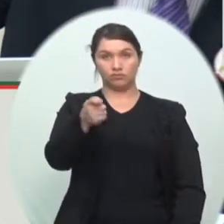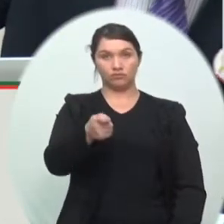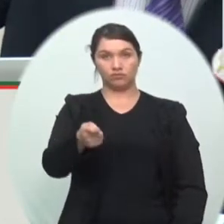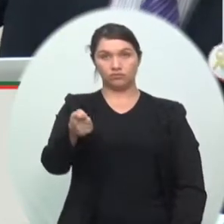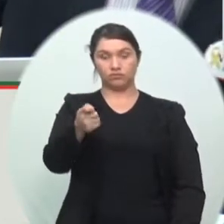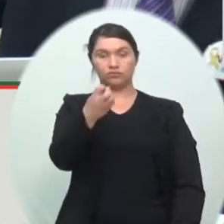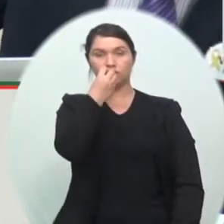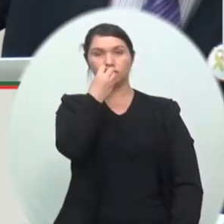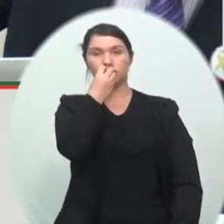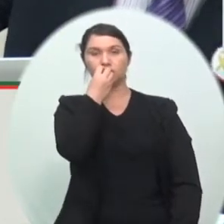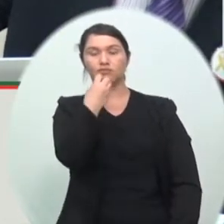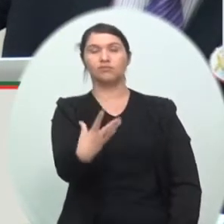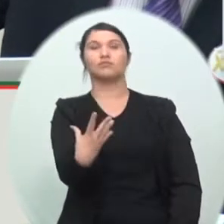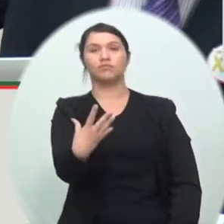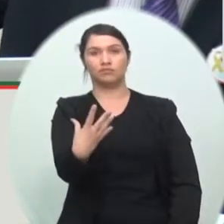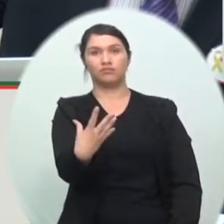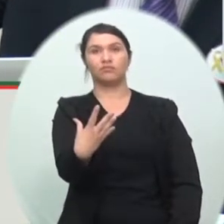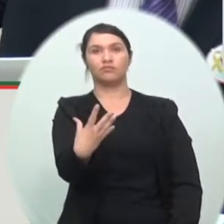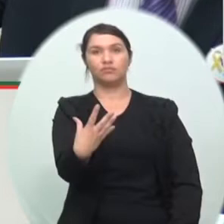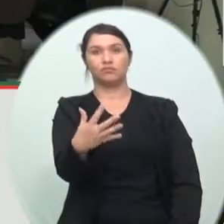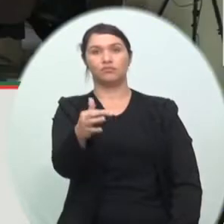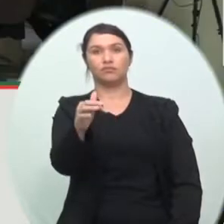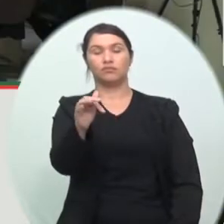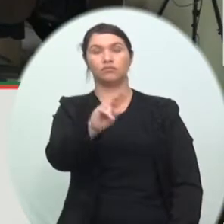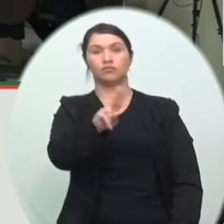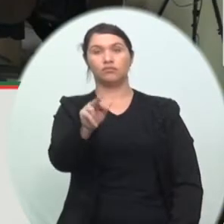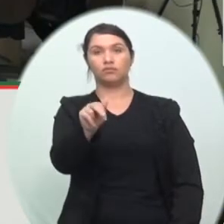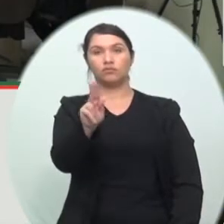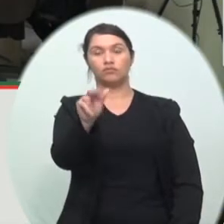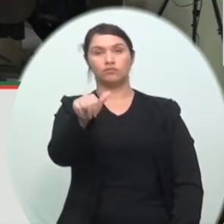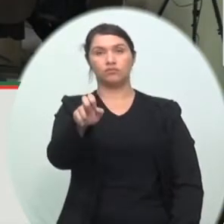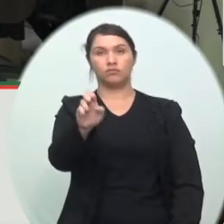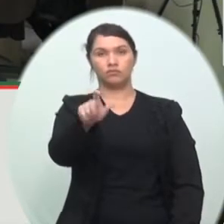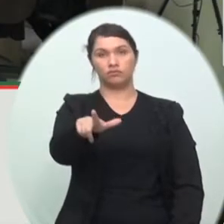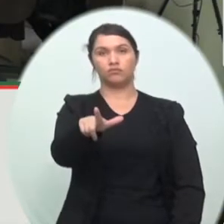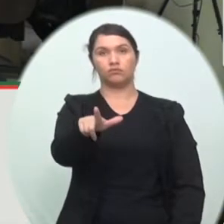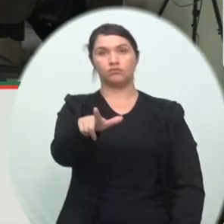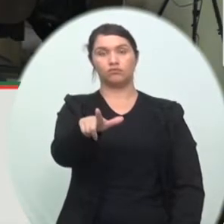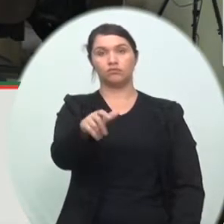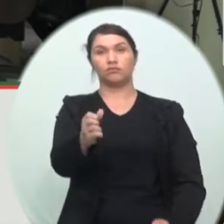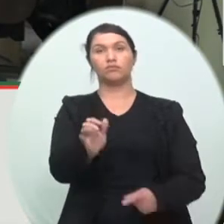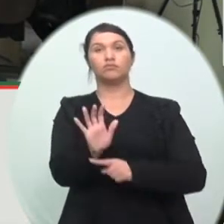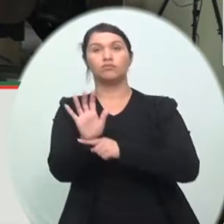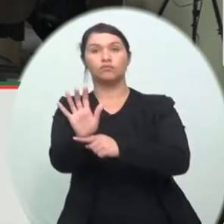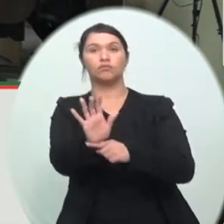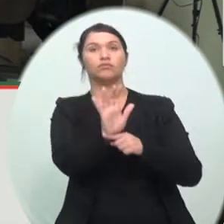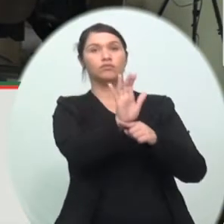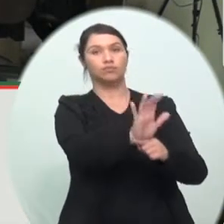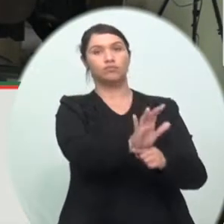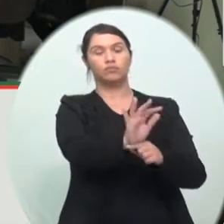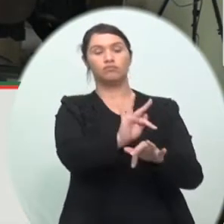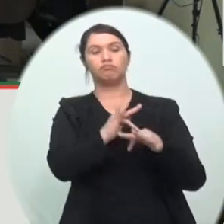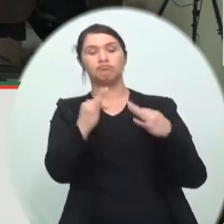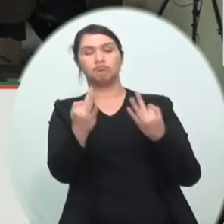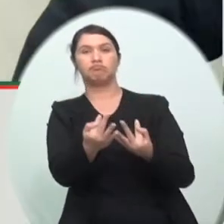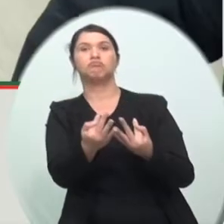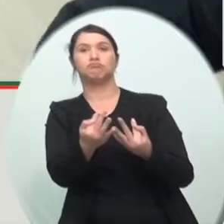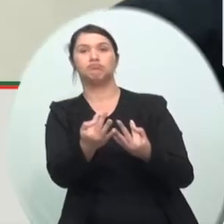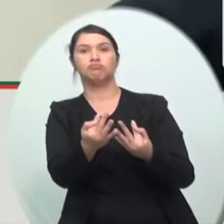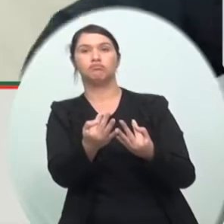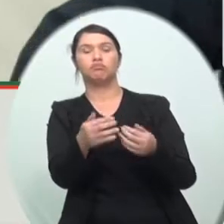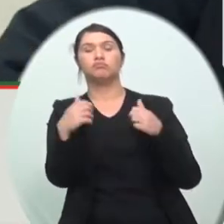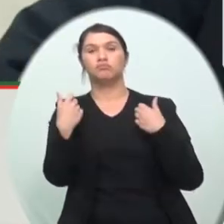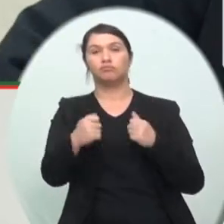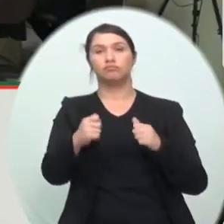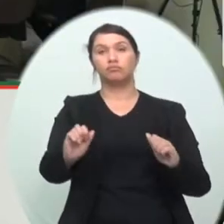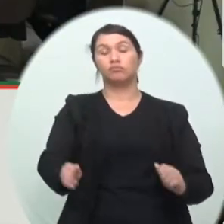prestados às famílias carentes do município. Desta forma, gostaríamos de convidar aos senhores Tiago da